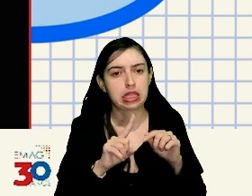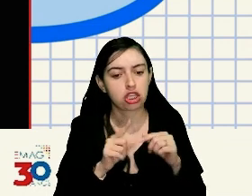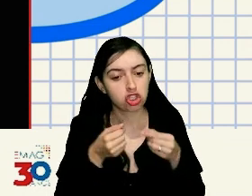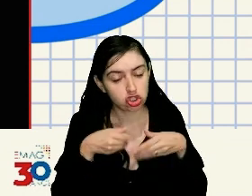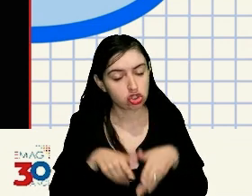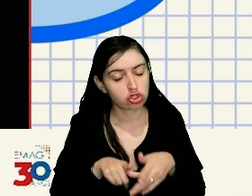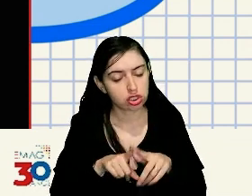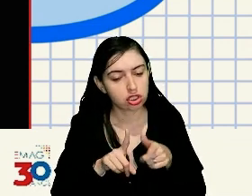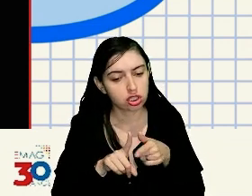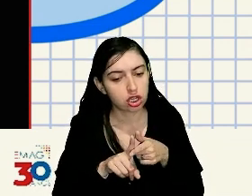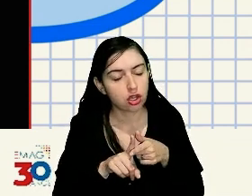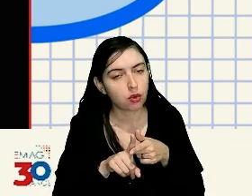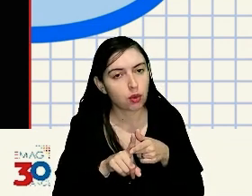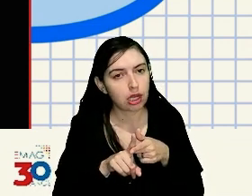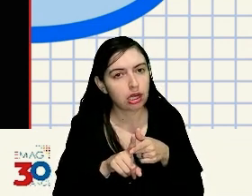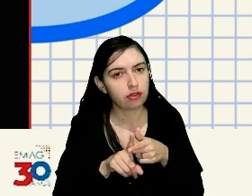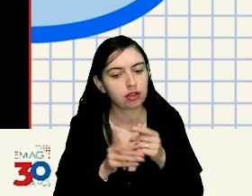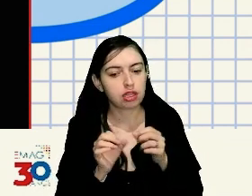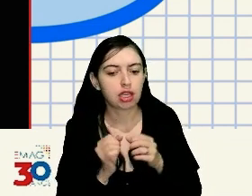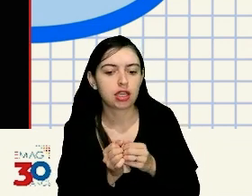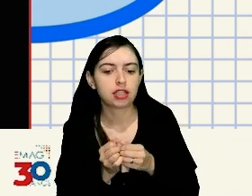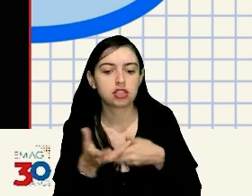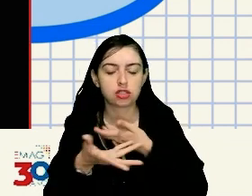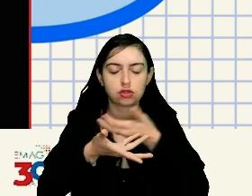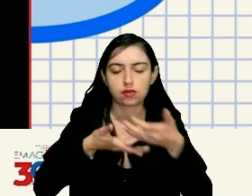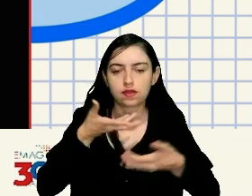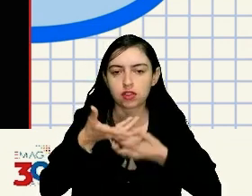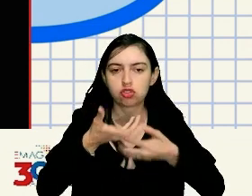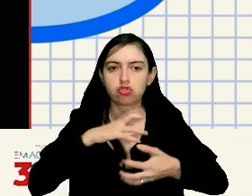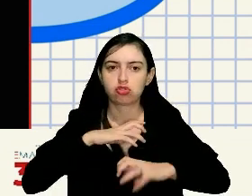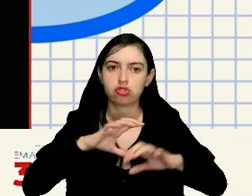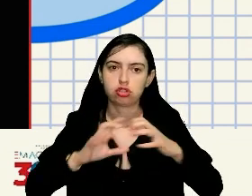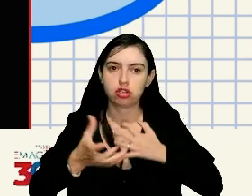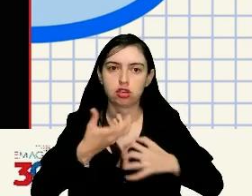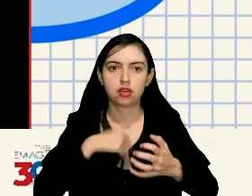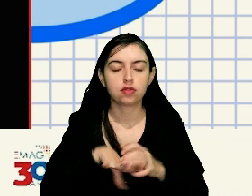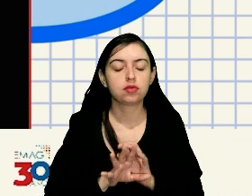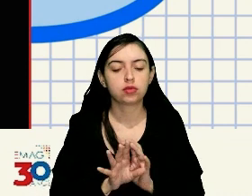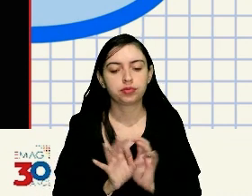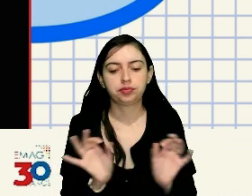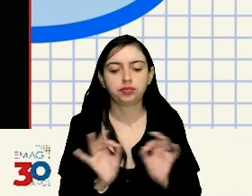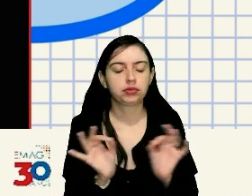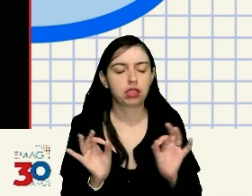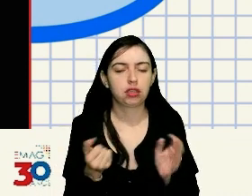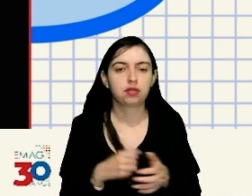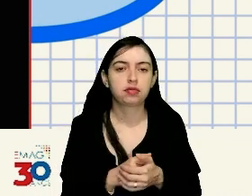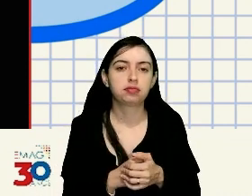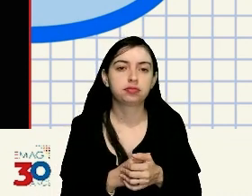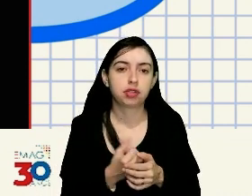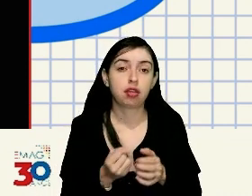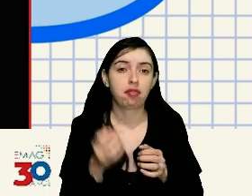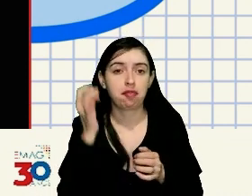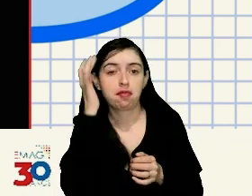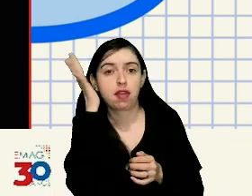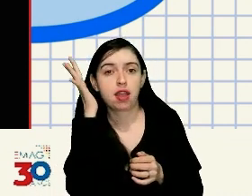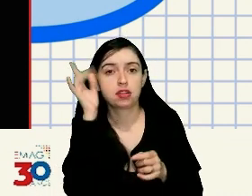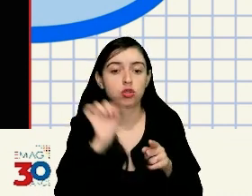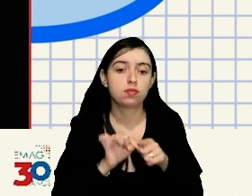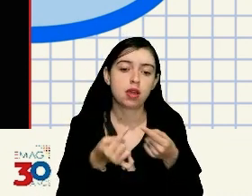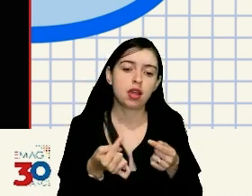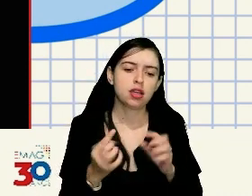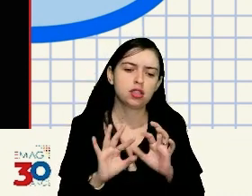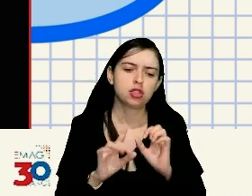ou independente se você é um pai afetivo como eu, tornar-se pai é fácil na nossa sociedade. Mas a gente vive numa sociedade que ela